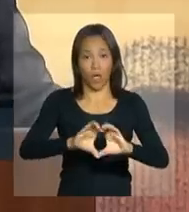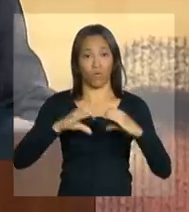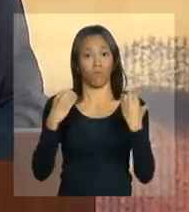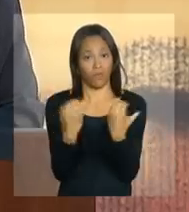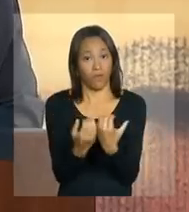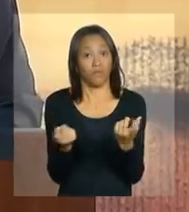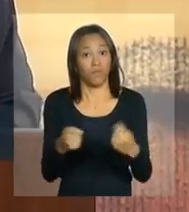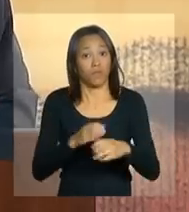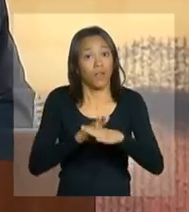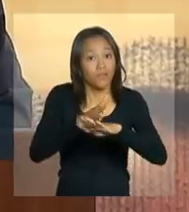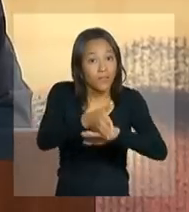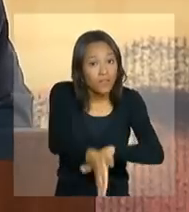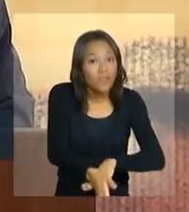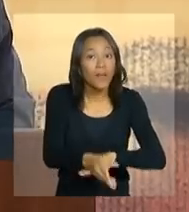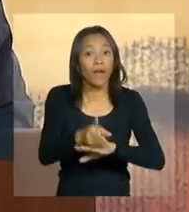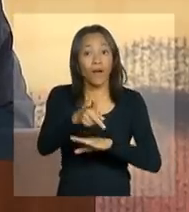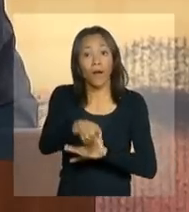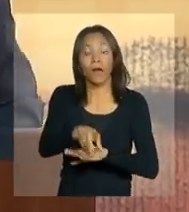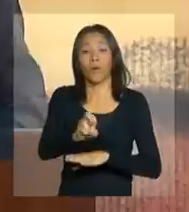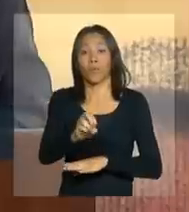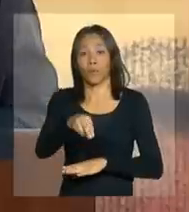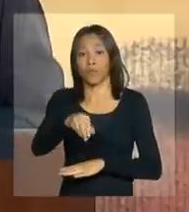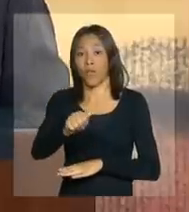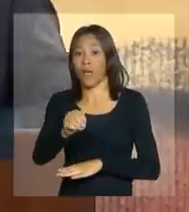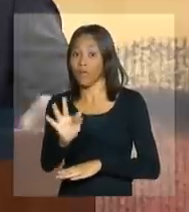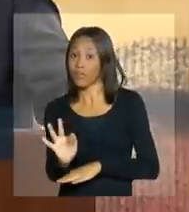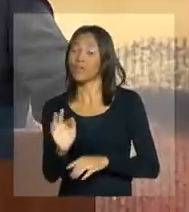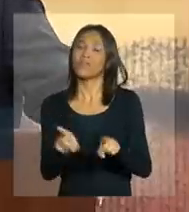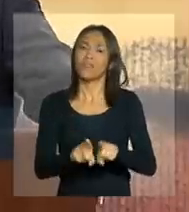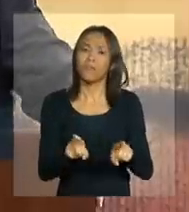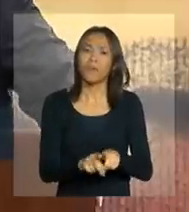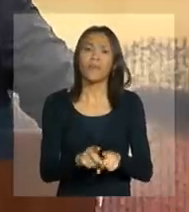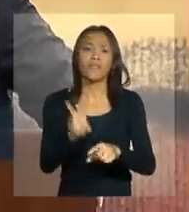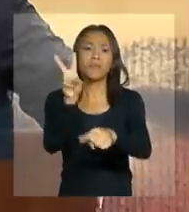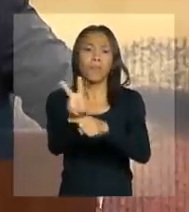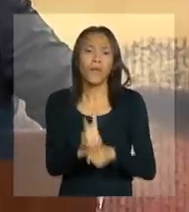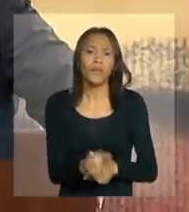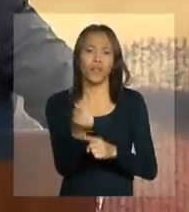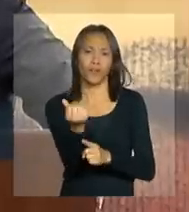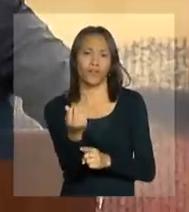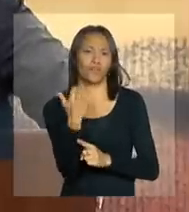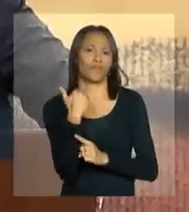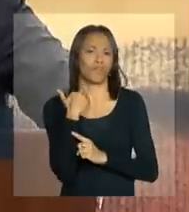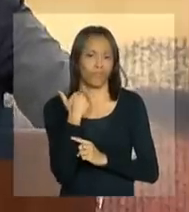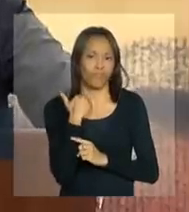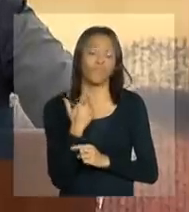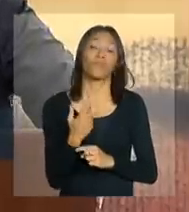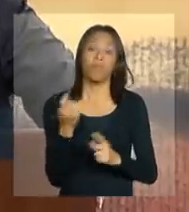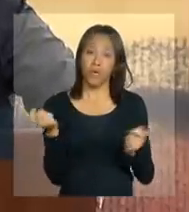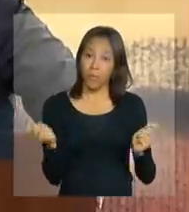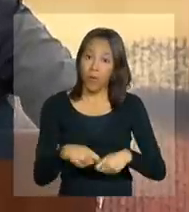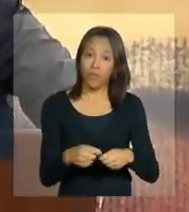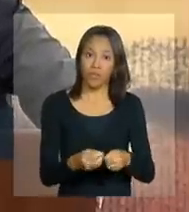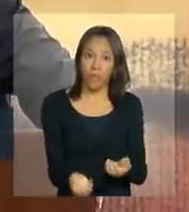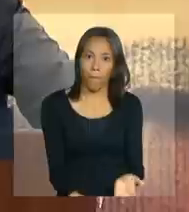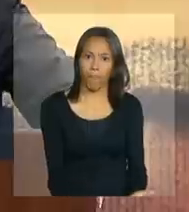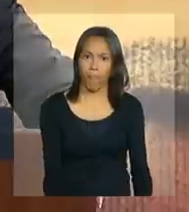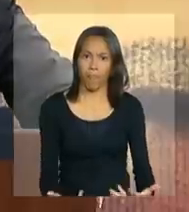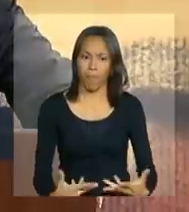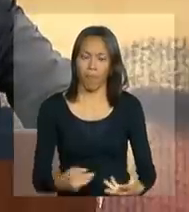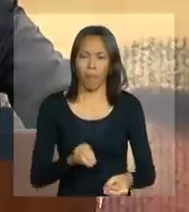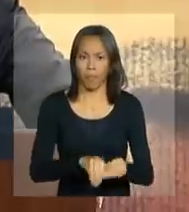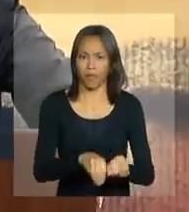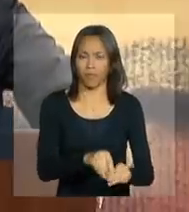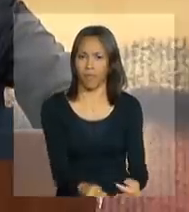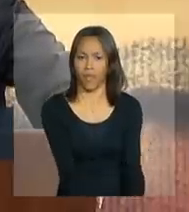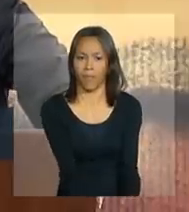acessem o nosso Pronaf o nosso Crédito Rural para que haja de fato uma inclusão produtiva um aumento da renda né e uma